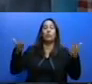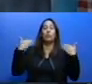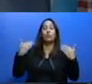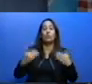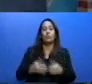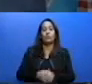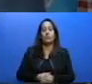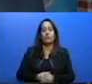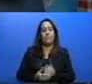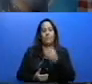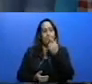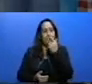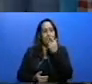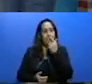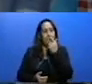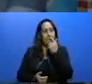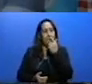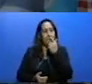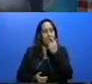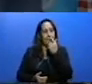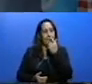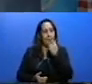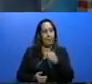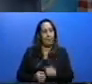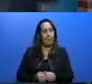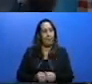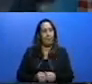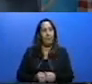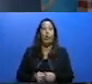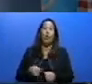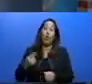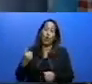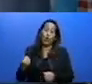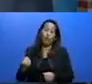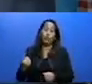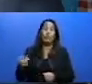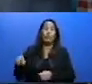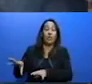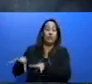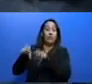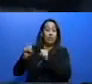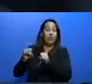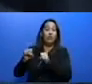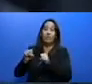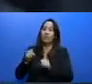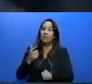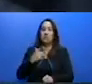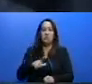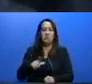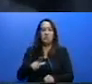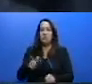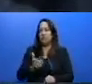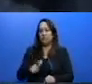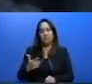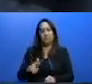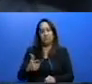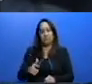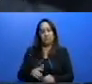como também os materiais fazem isso. Uns absorvem e outros não. Vamos ver?